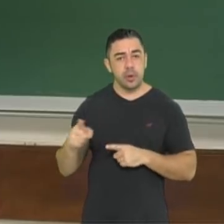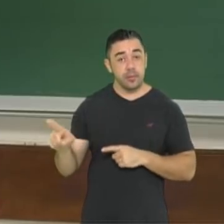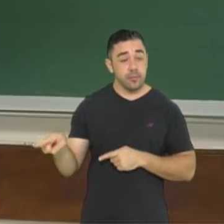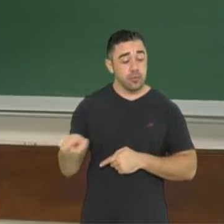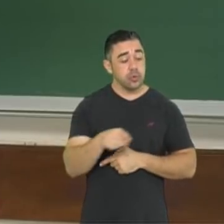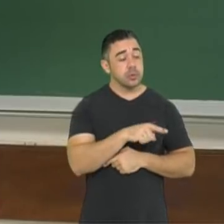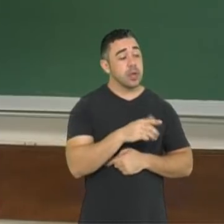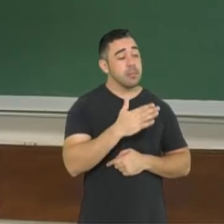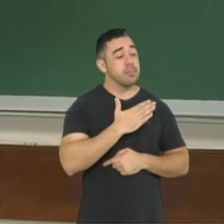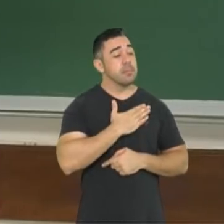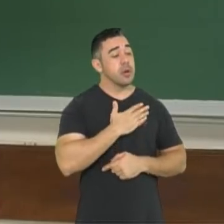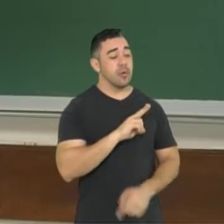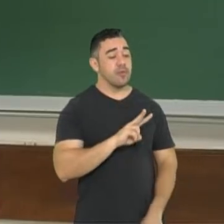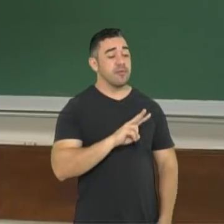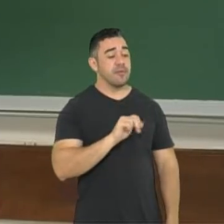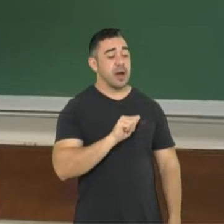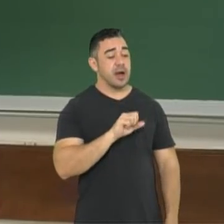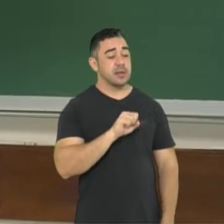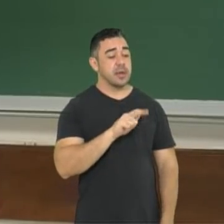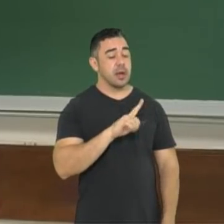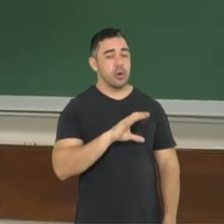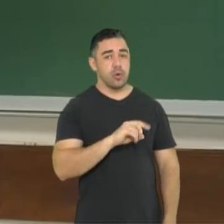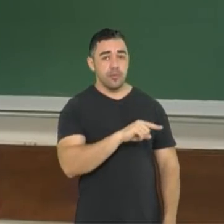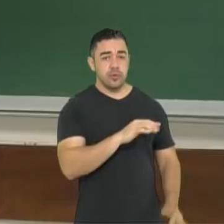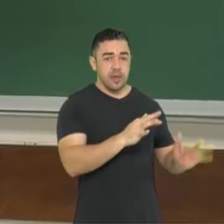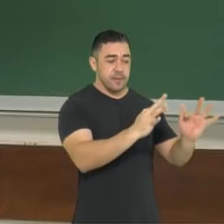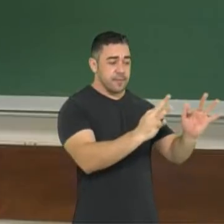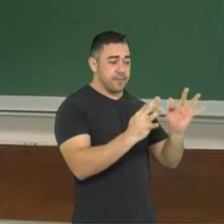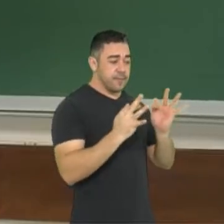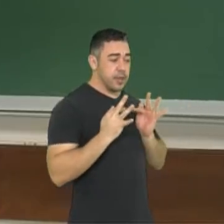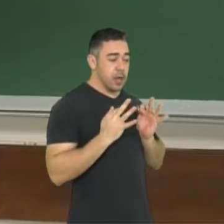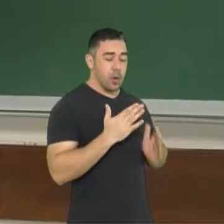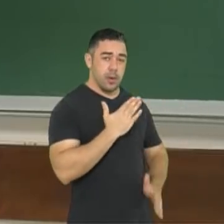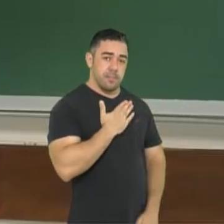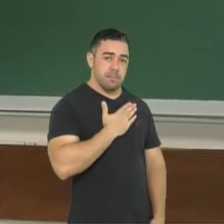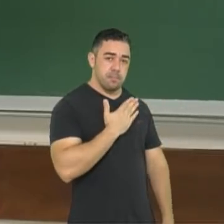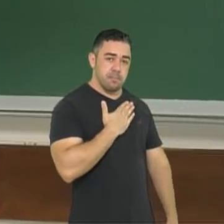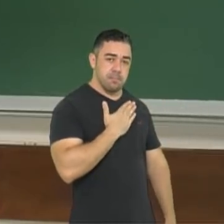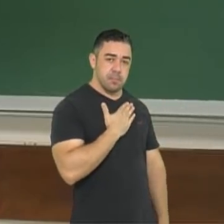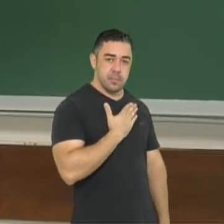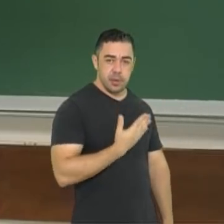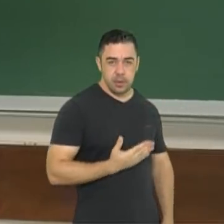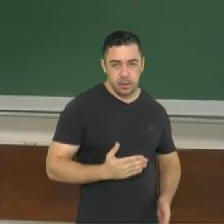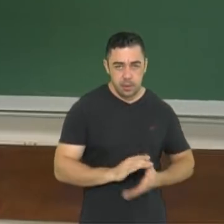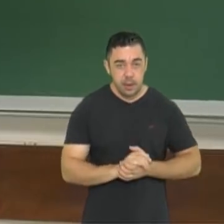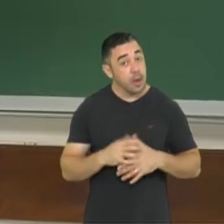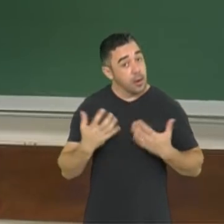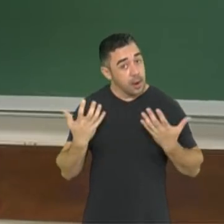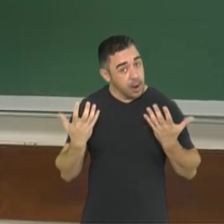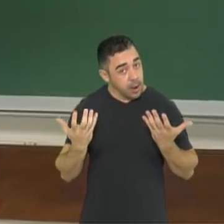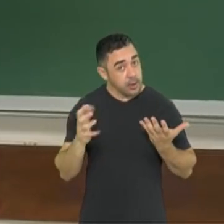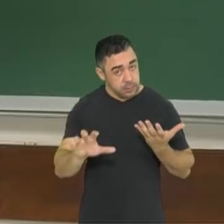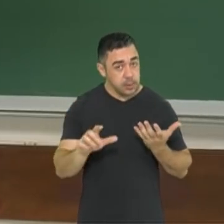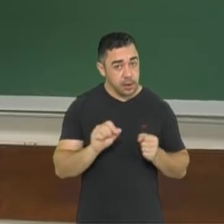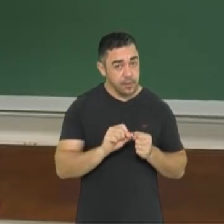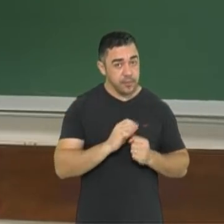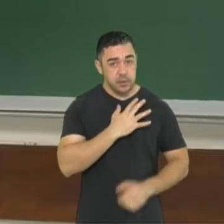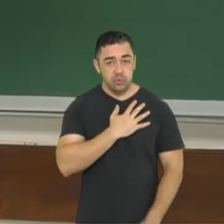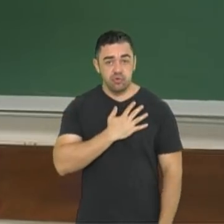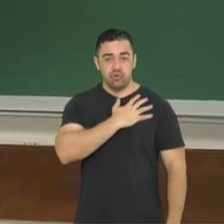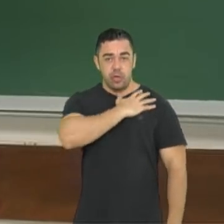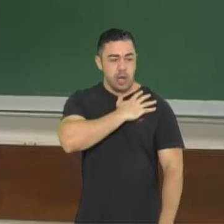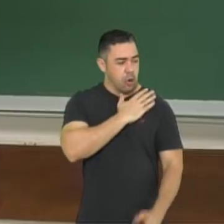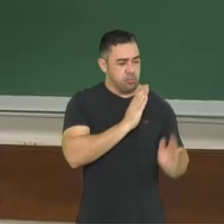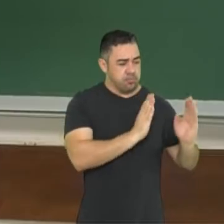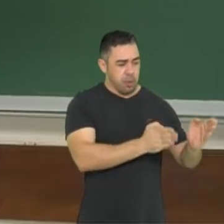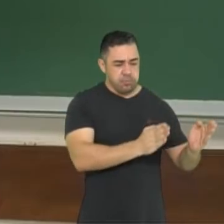ser meu vassalo. Vai ter que jurar fidelidade em torno da minha pessoa. E assim ele vai criando generais, outras pessoas com